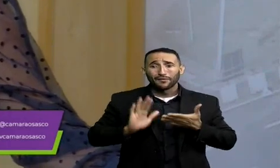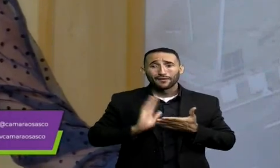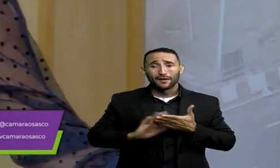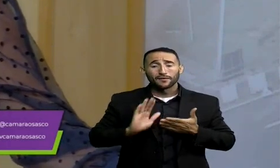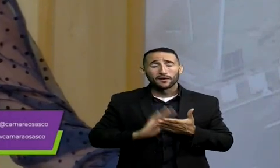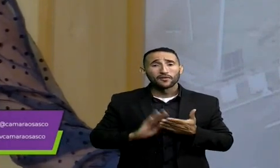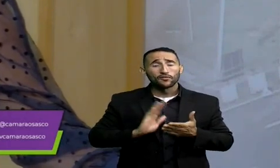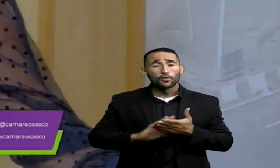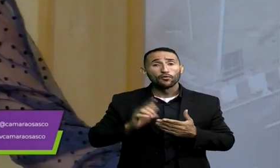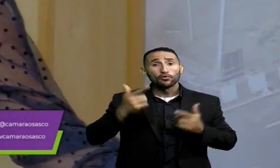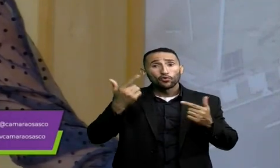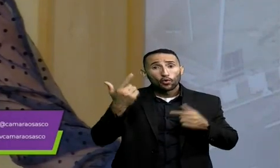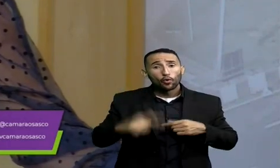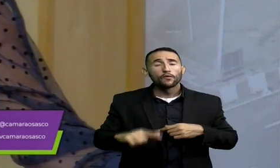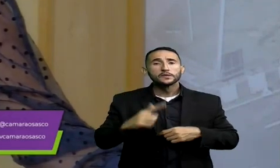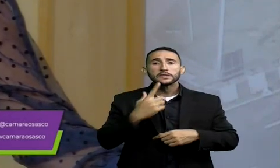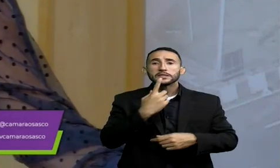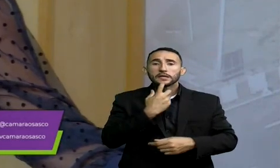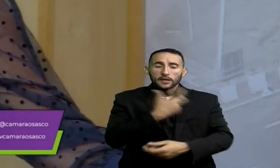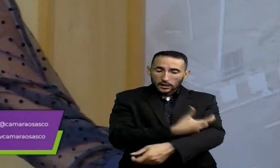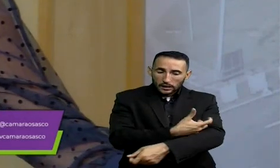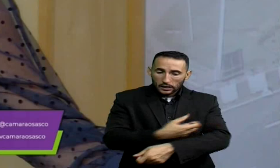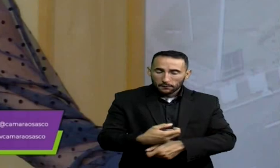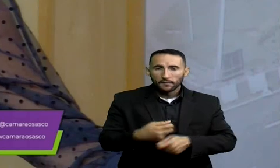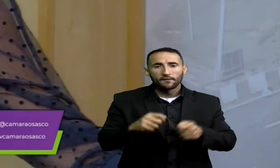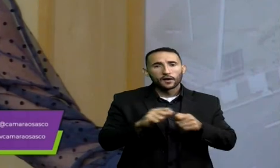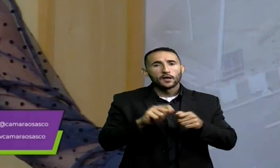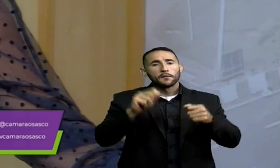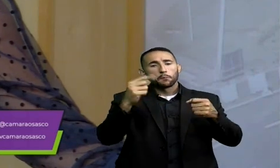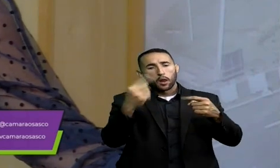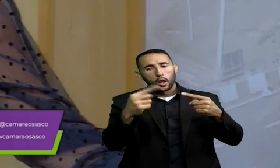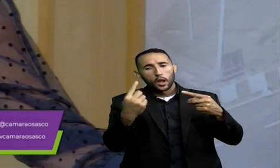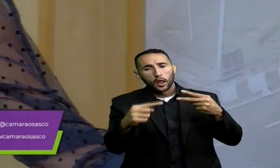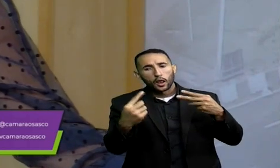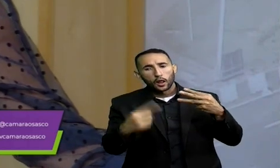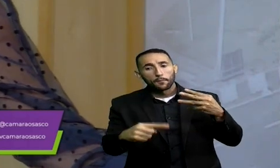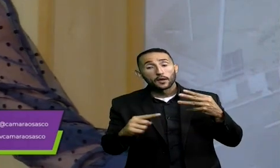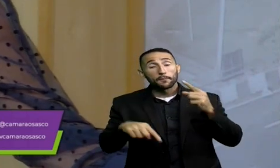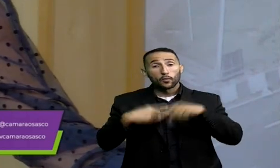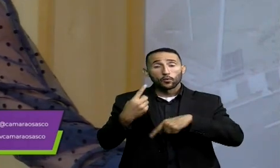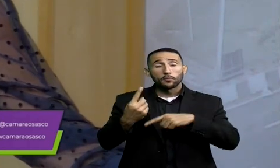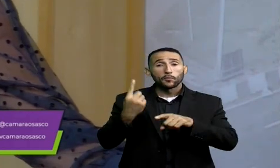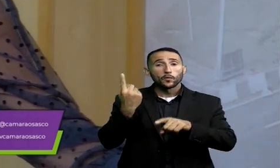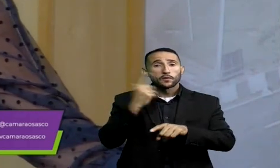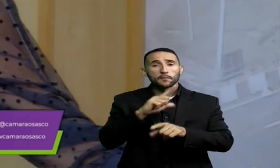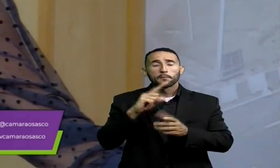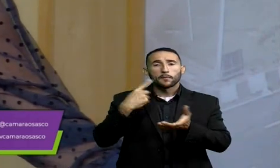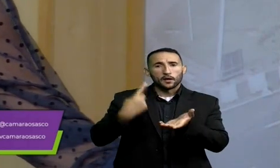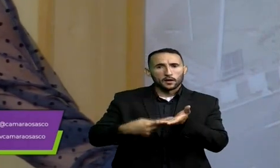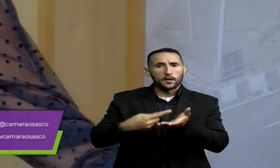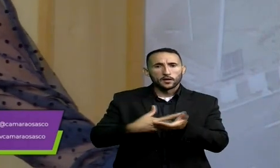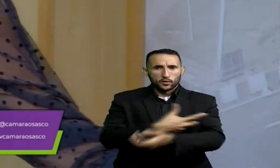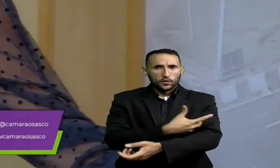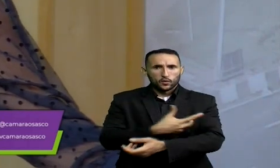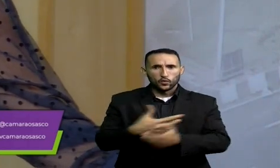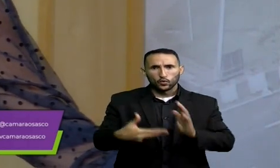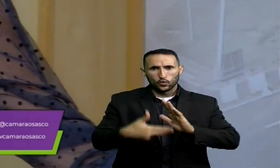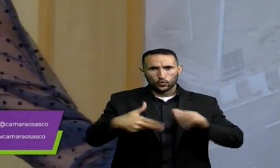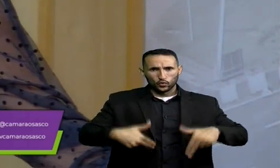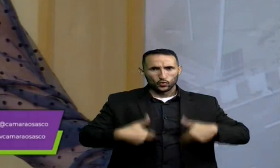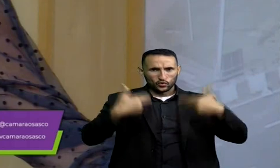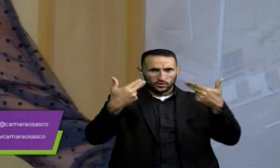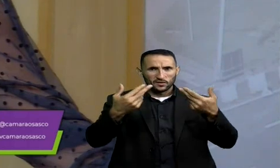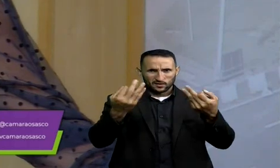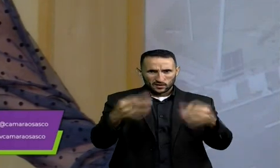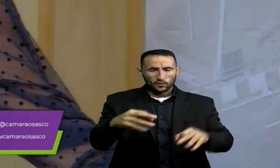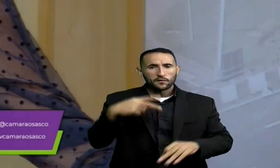hora repetindo exames pro paciente poder fazer a cirurgia O Michel é da Saúde ele sabe